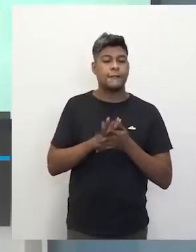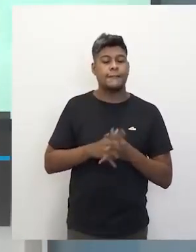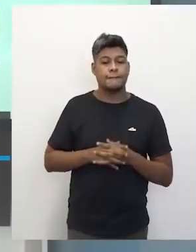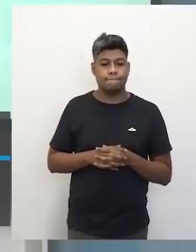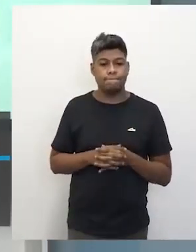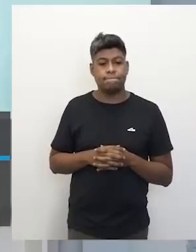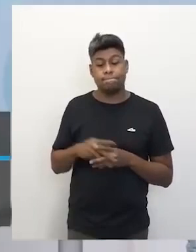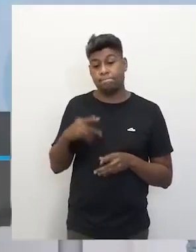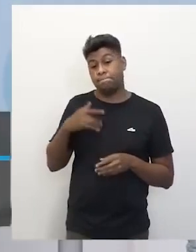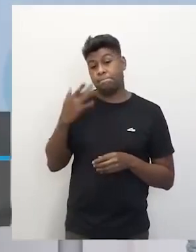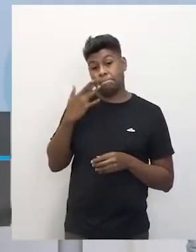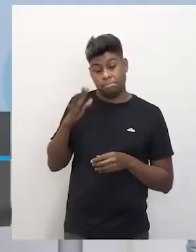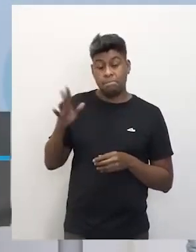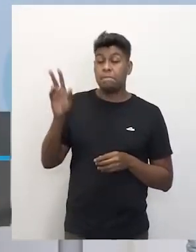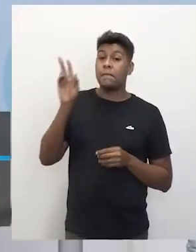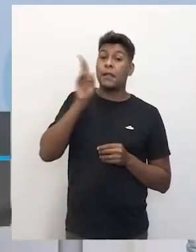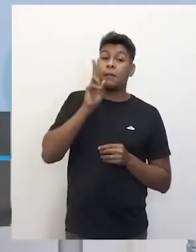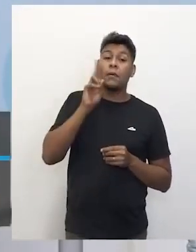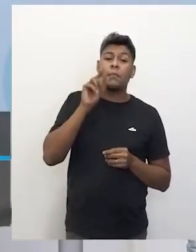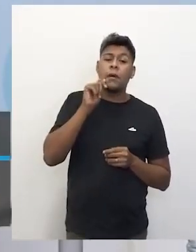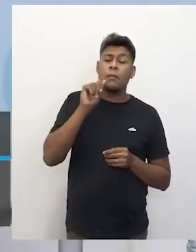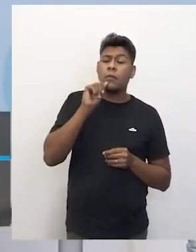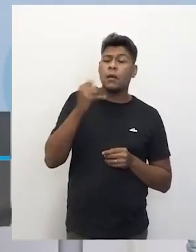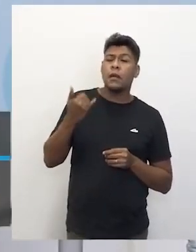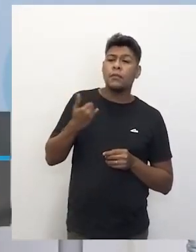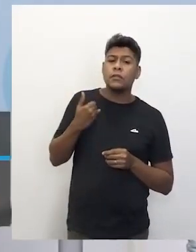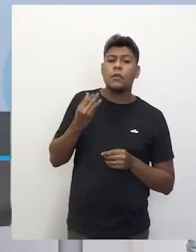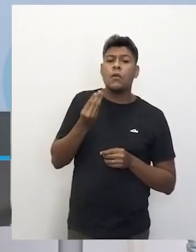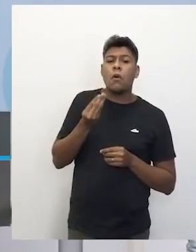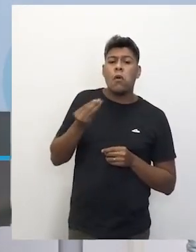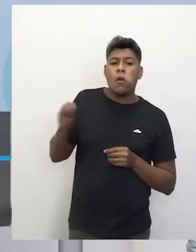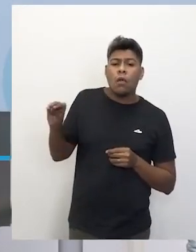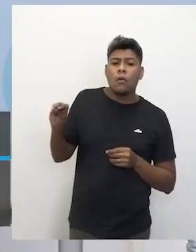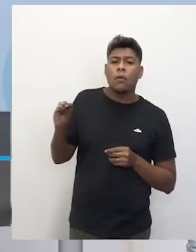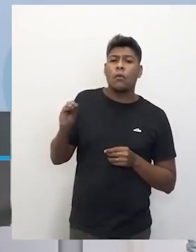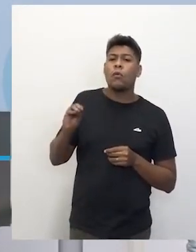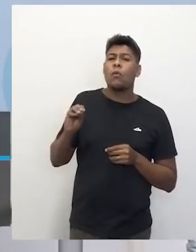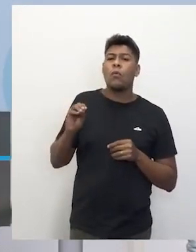Eu não sei, porque eu lembro que a minha mãe falou isso pra mim, que quando roubaram o Grito,